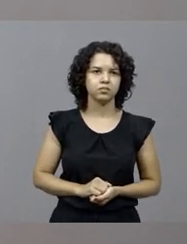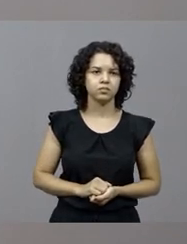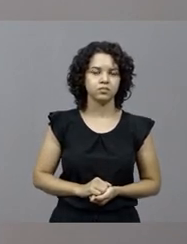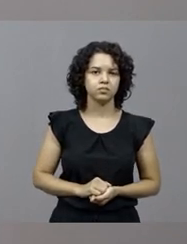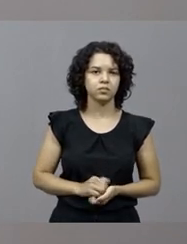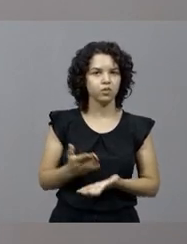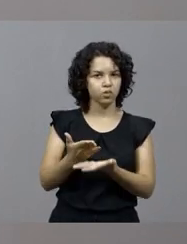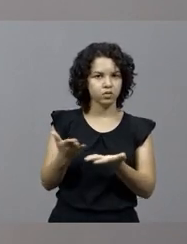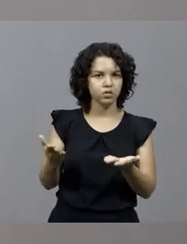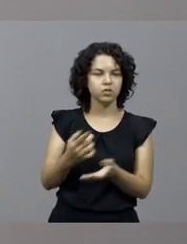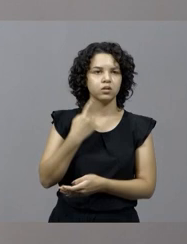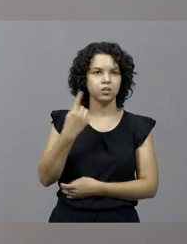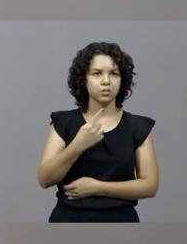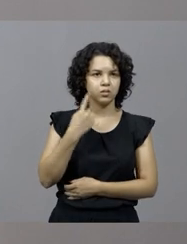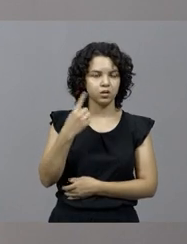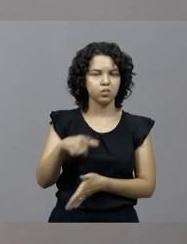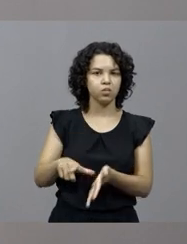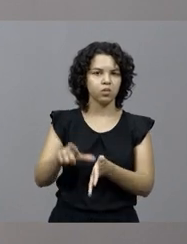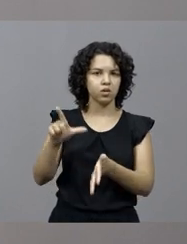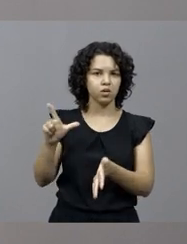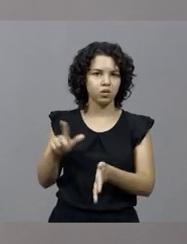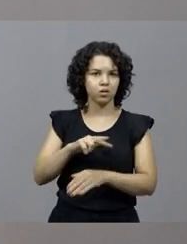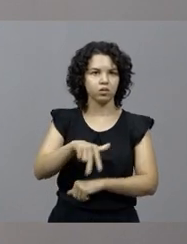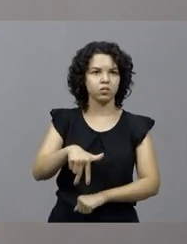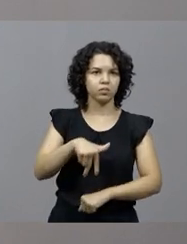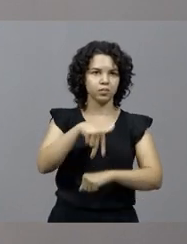Os deputados que me antecederam nessa tribuna